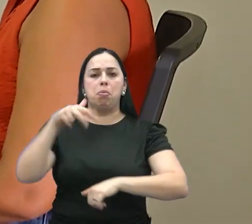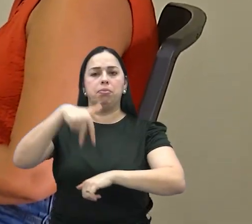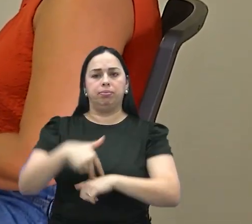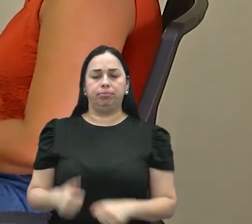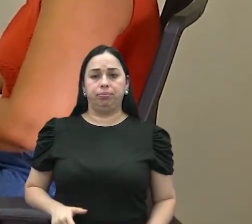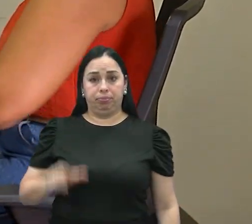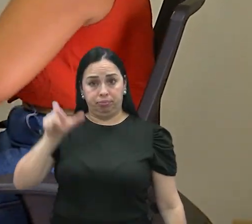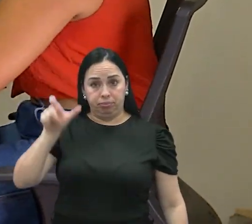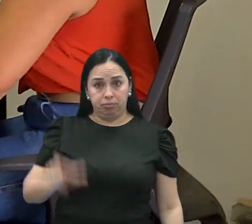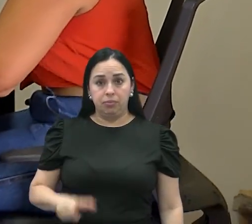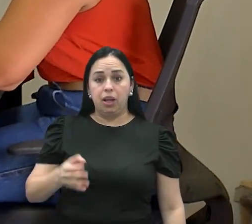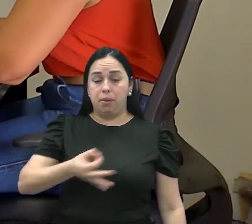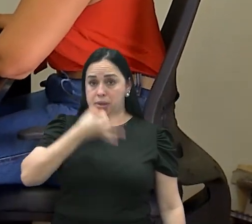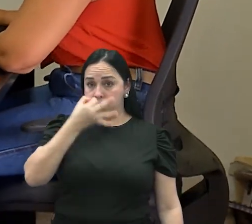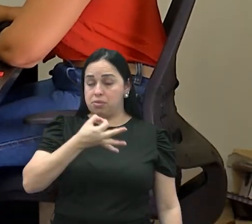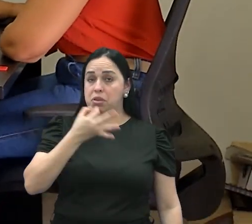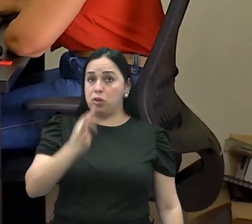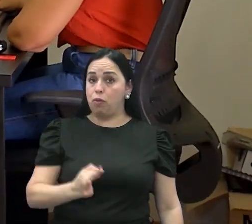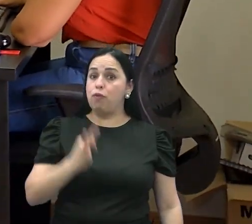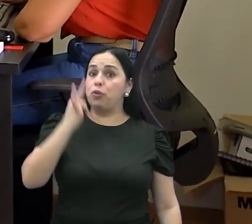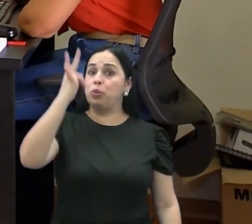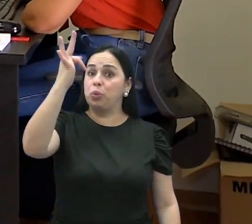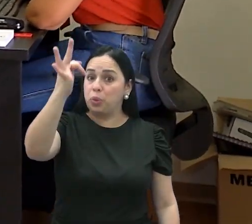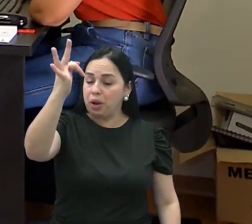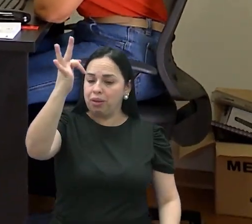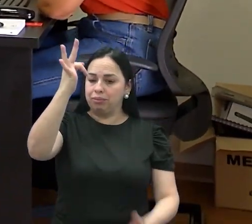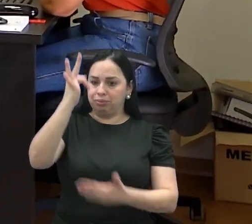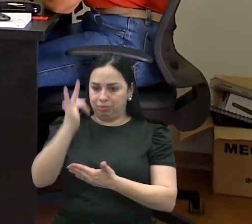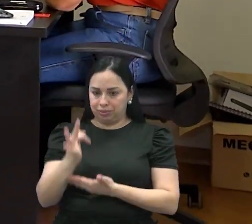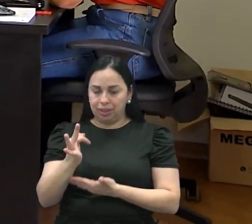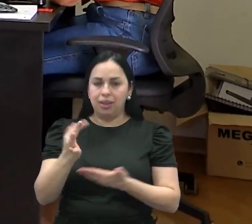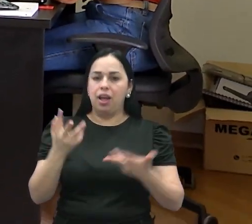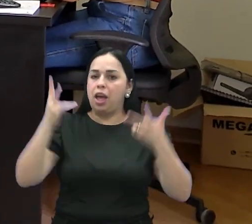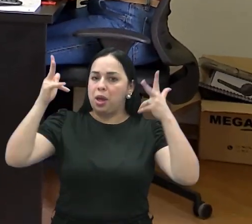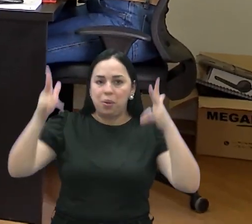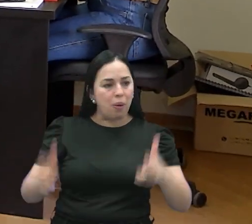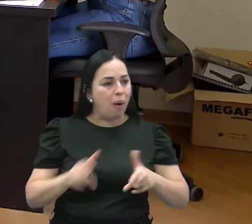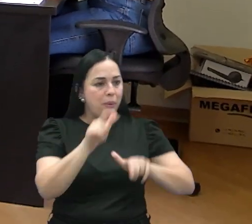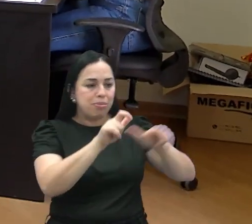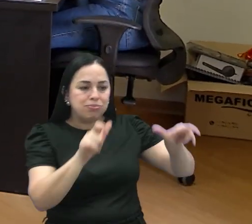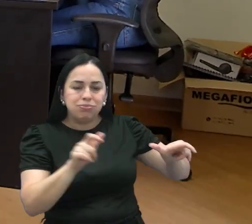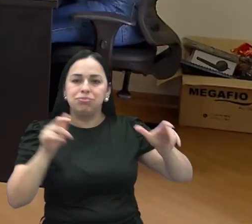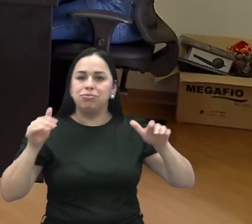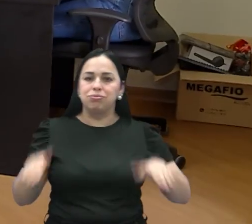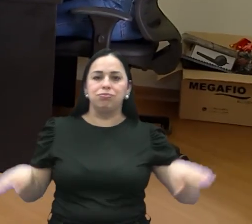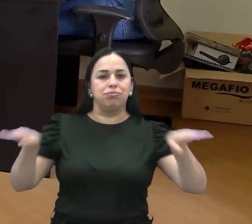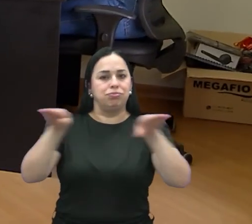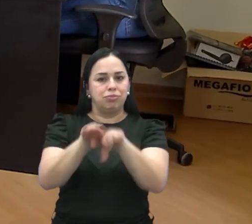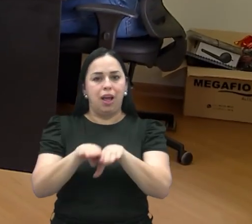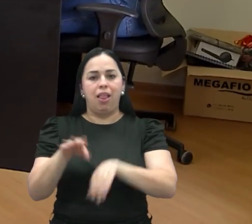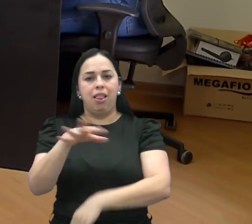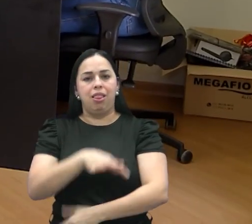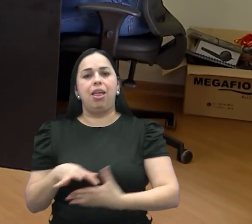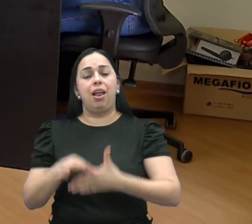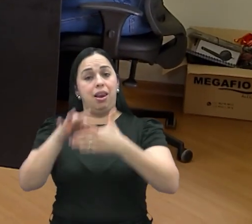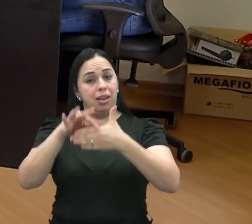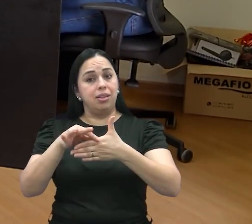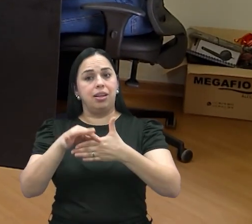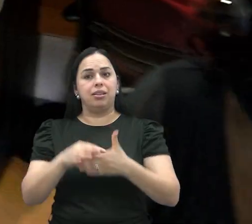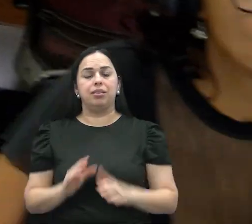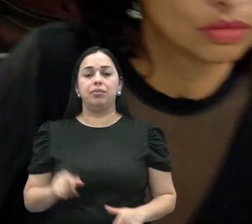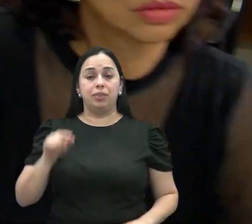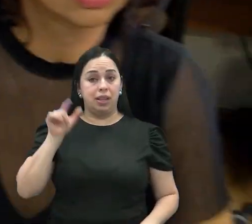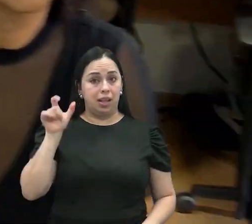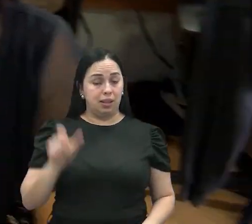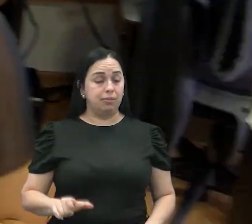espaços. E Kátia acredita que em um futuro próximo, mais mulheres, assim como ela, poderão ocupar cargos de liderança.